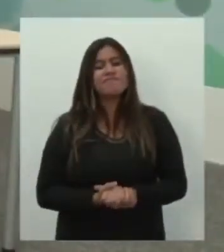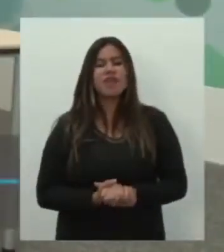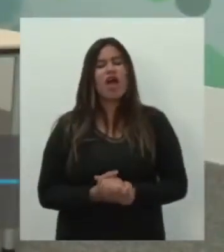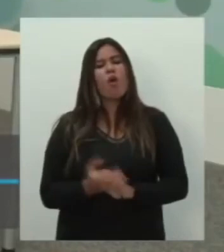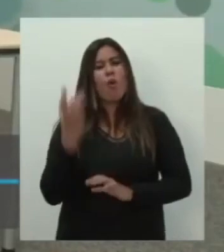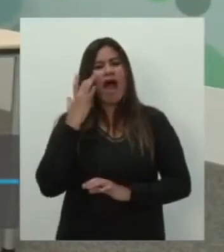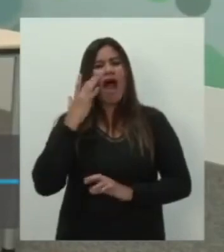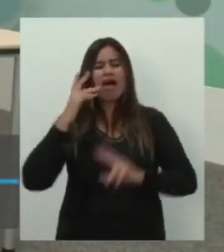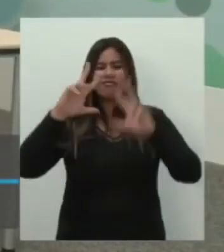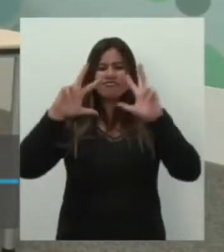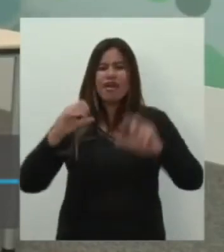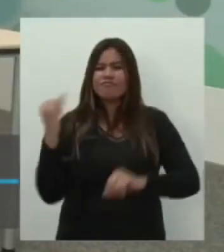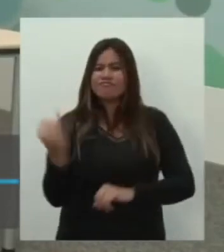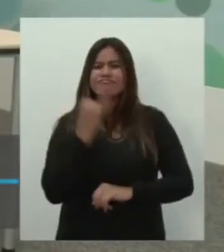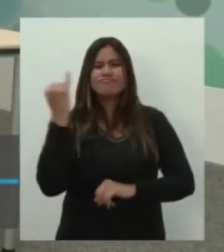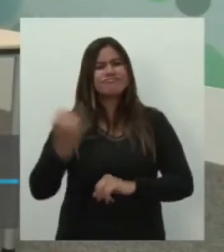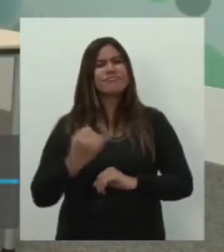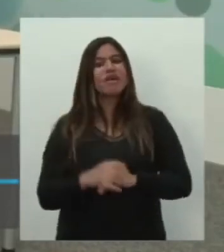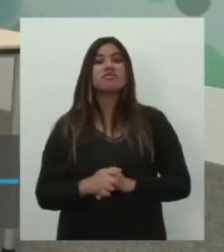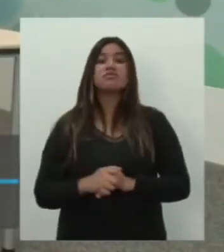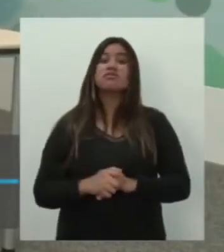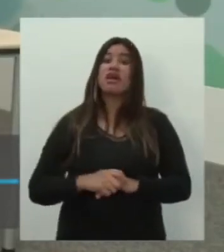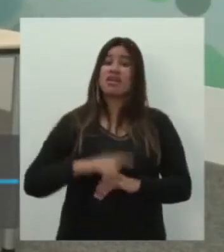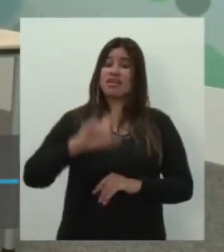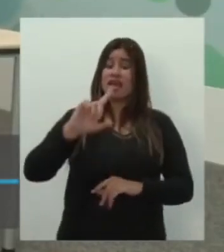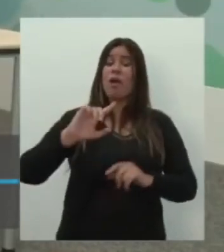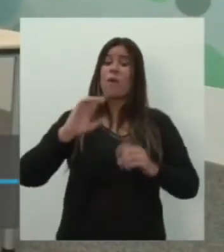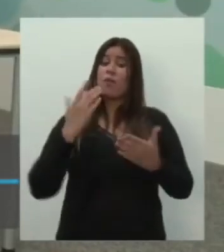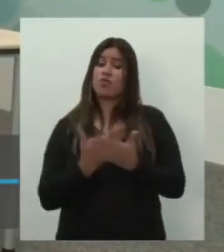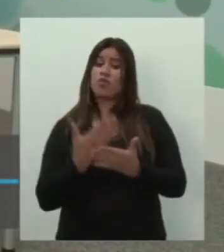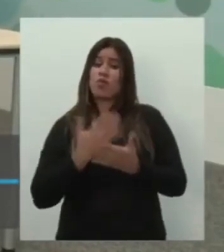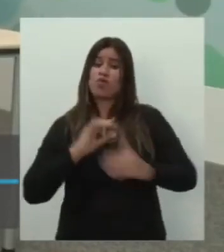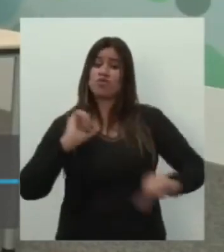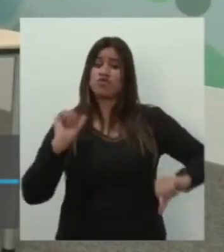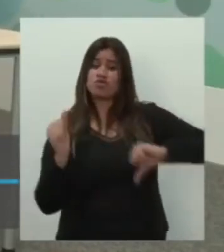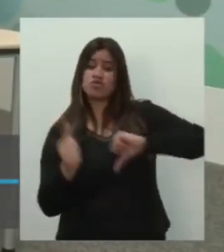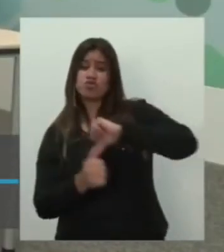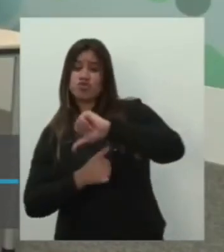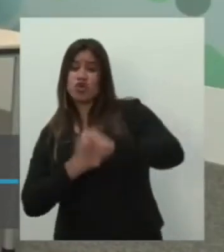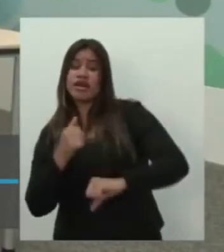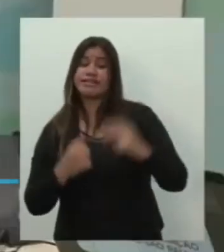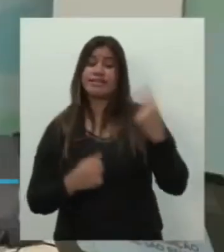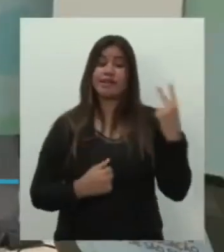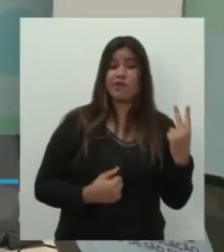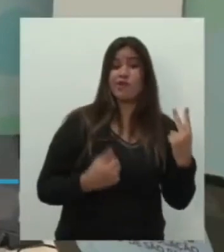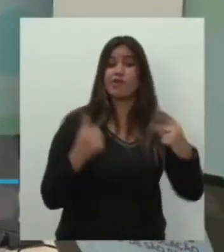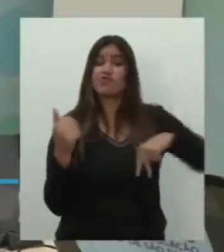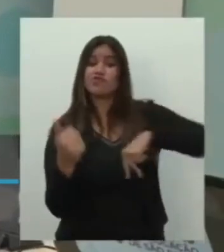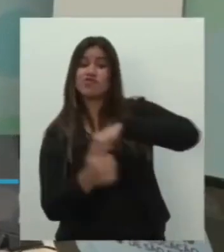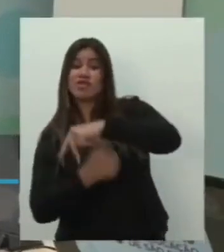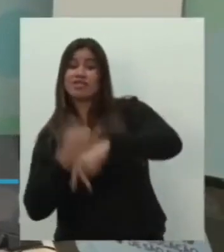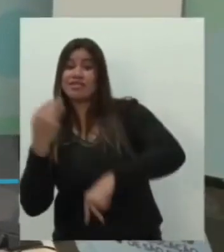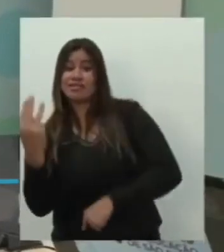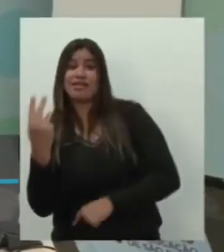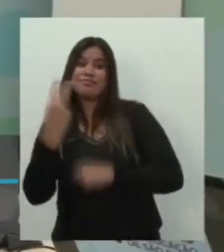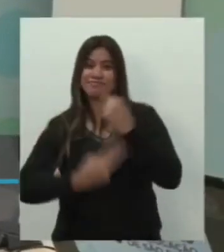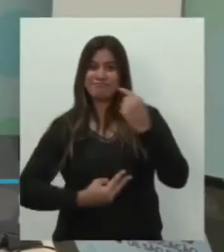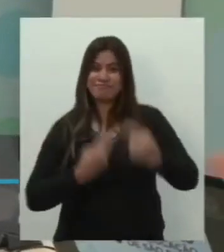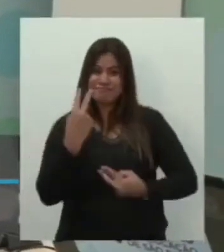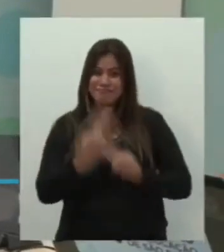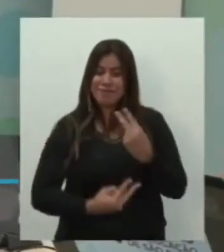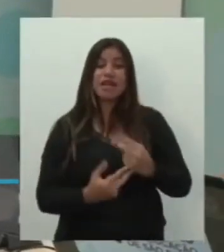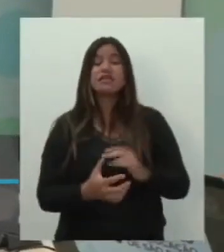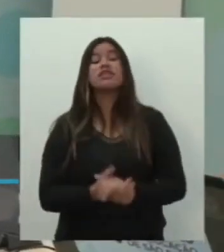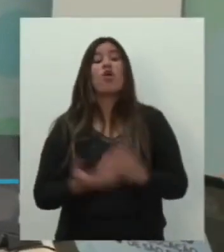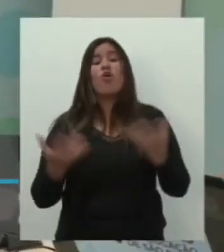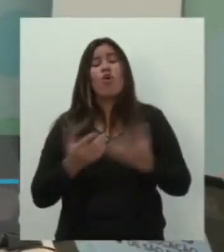essa aula de hoje. Isso, professor, essa aula é uma aula de transição do segundo para o terceiro bimestre. Estamos nessa. Então, olha, o que faremos hoje? Hoje nós